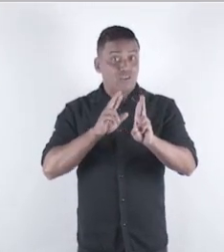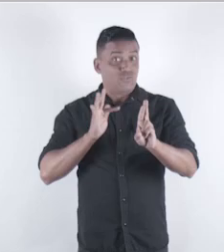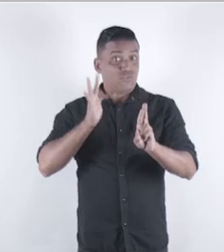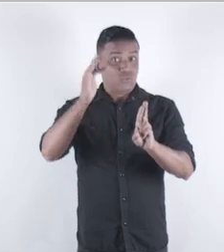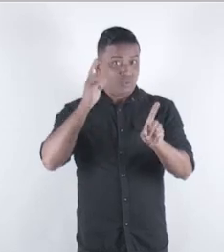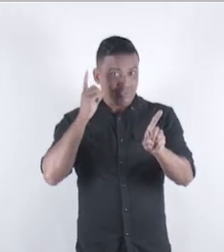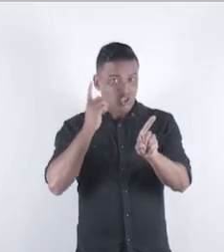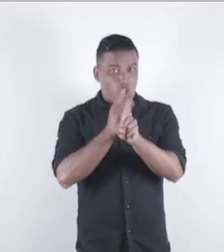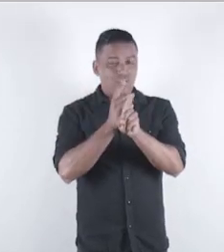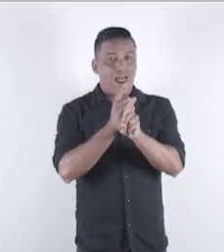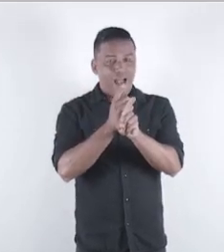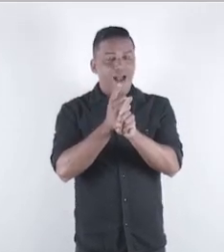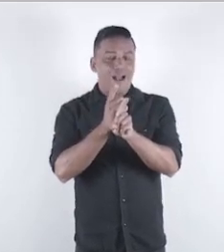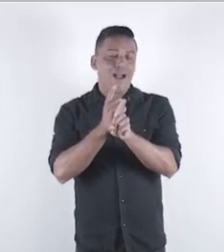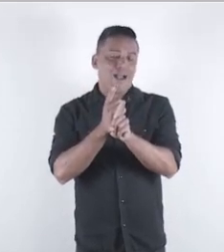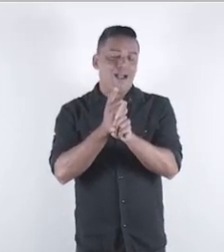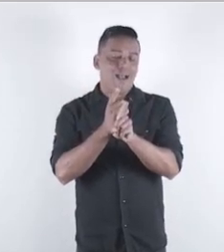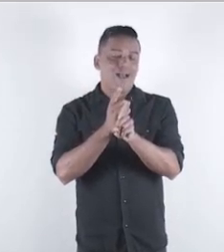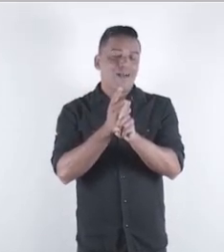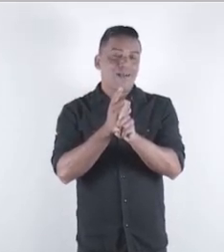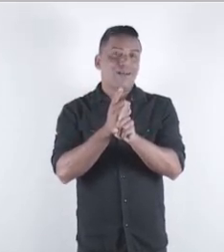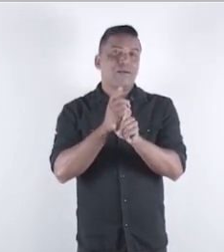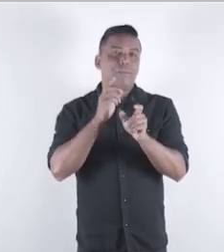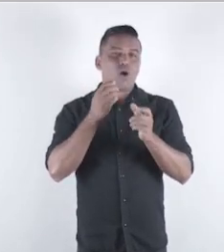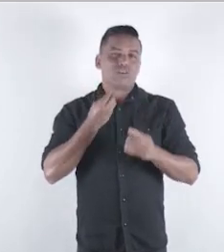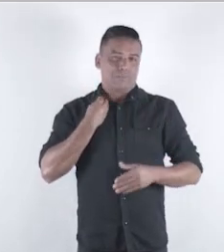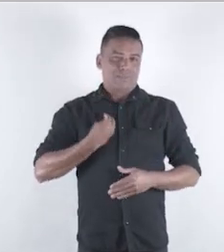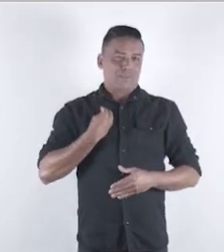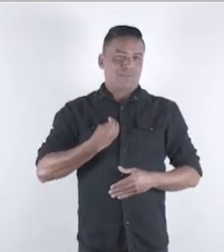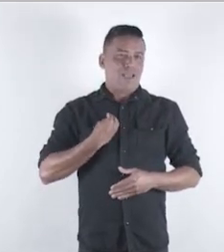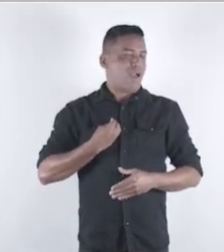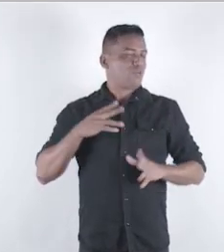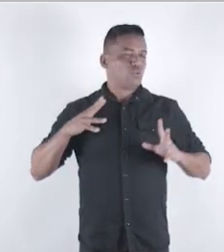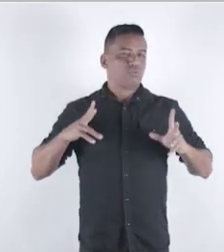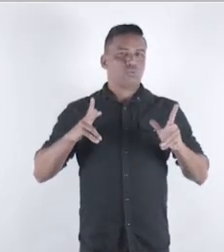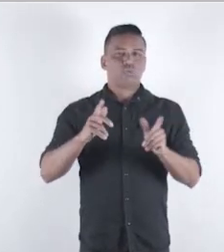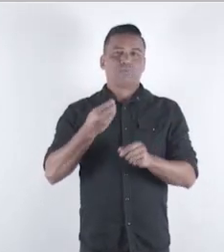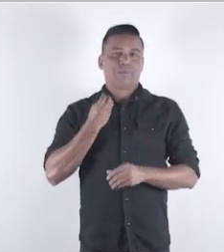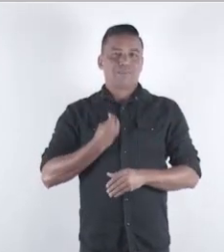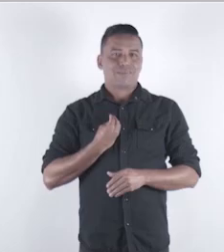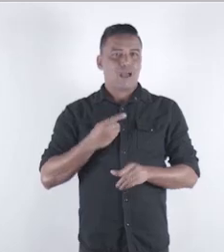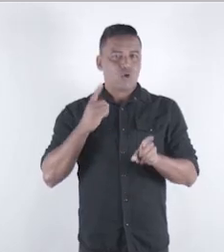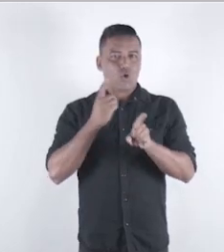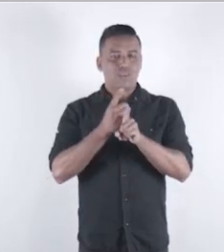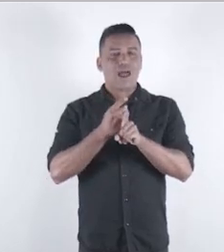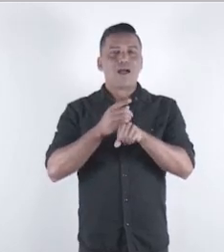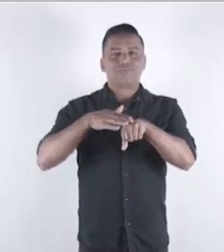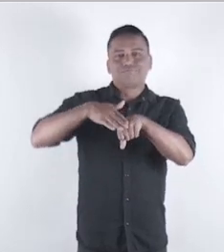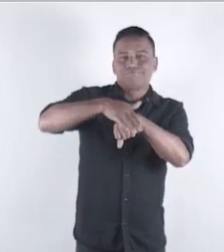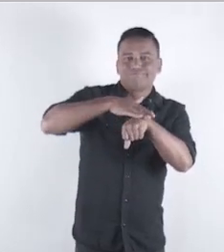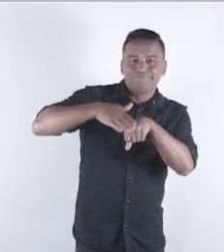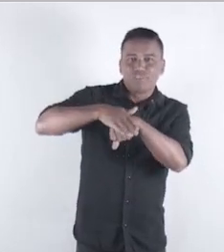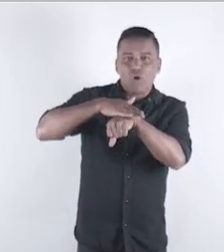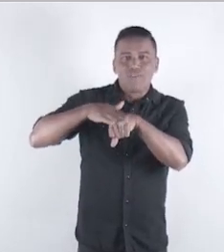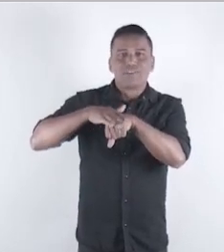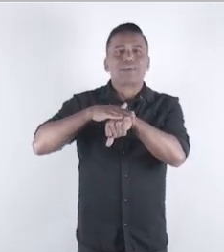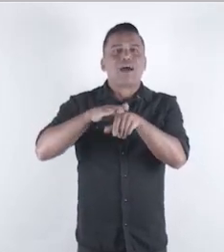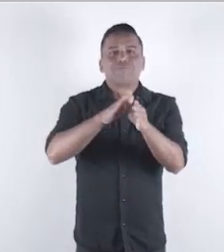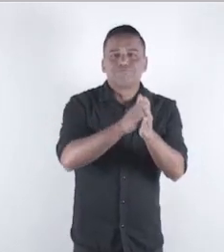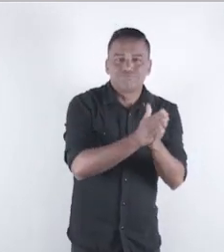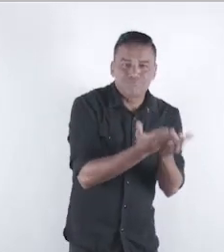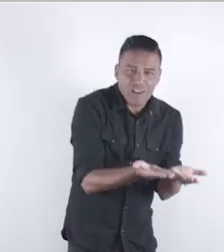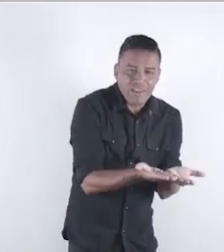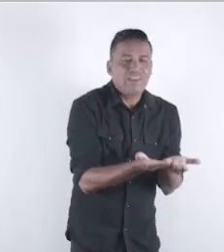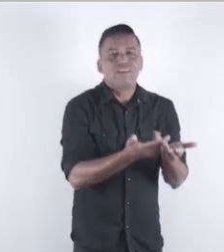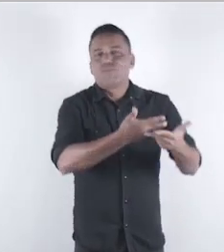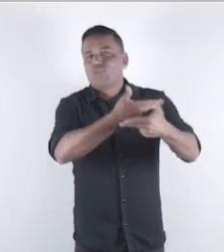em breve, que a gente tenha condição de se encontrar pessoalmente em breve, todo mundo, para poder conversar sobre isso e